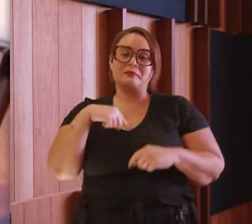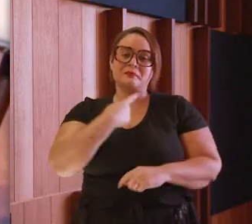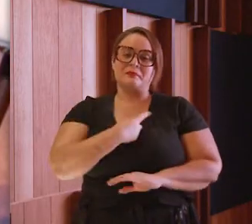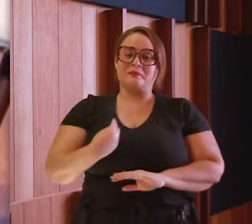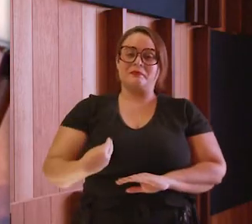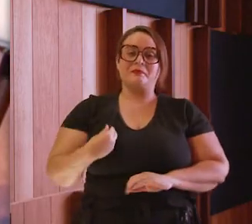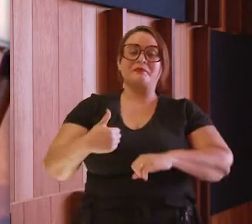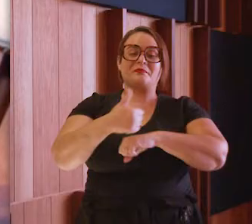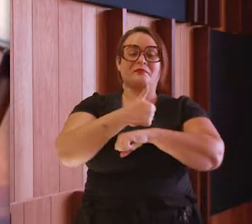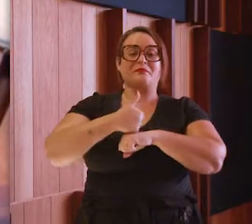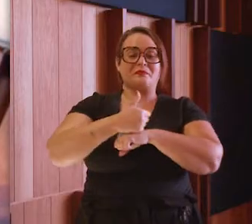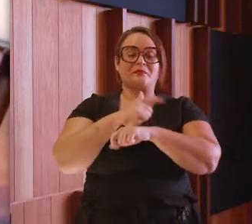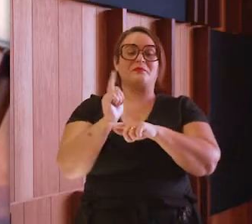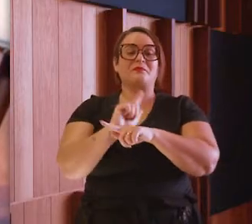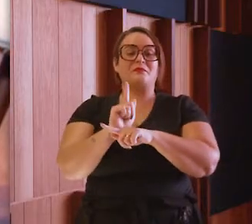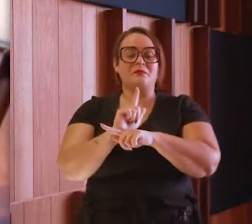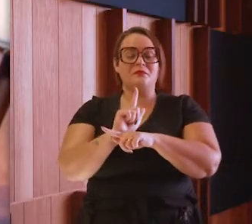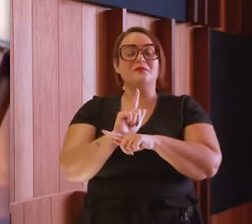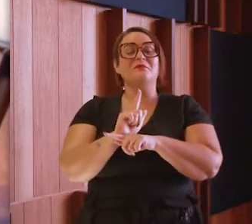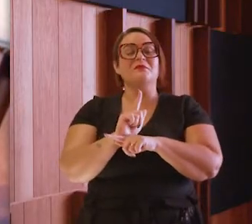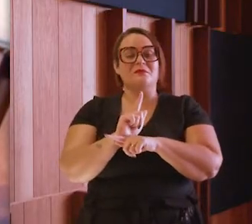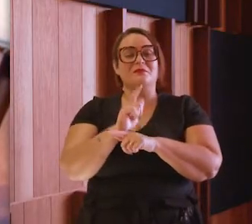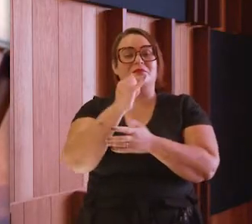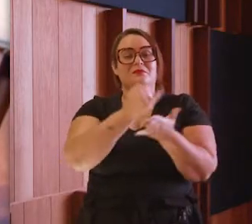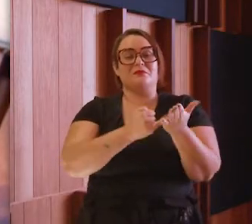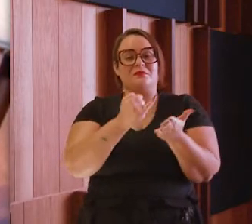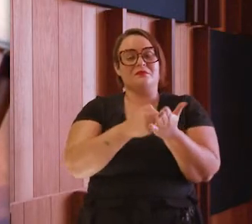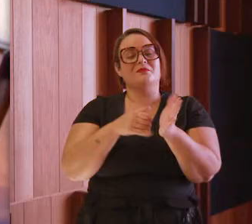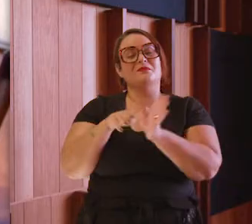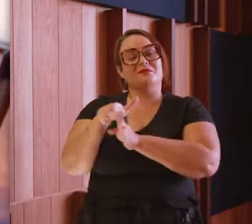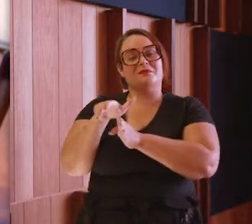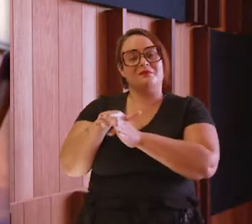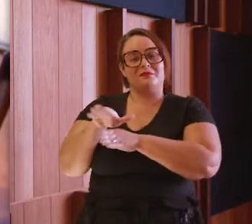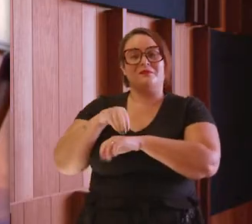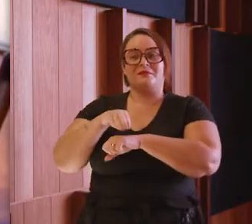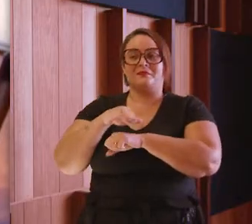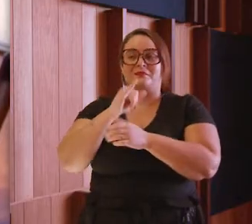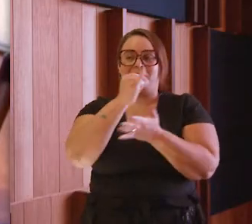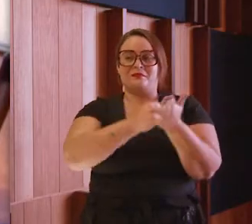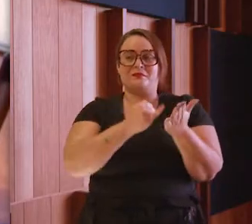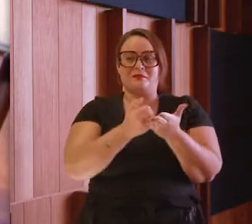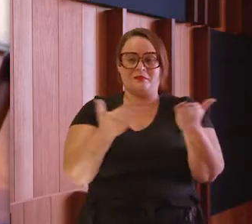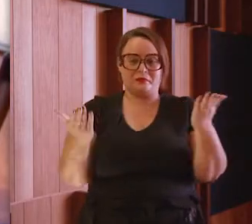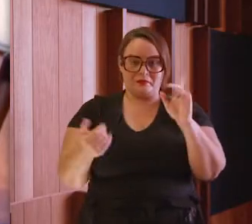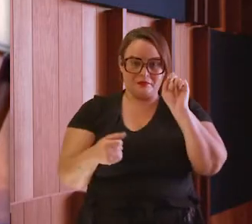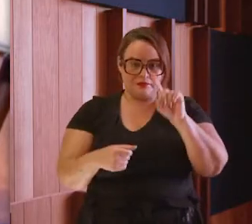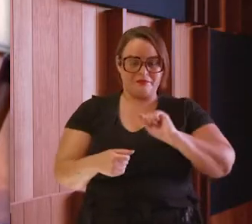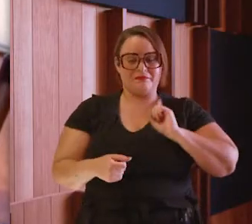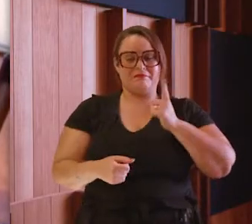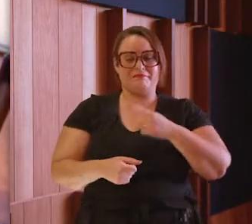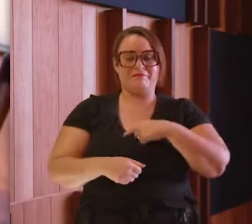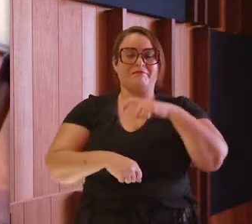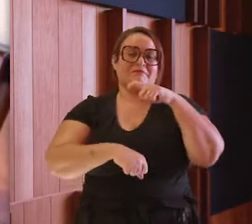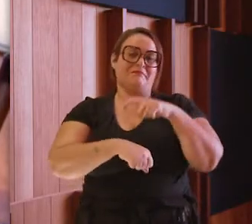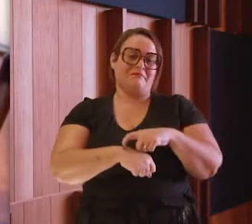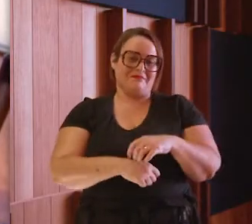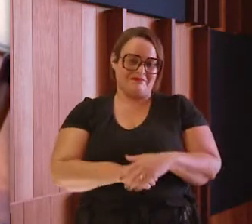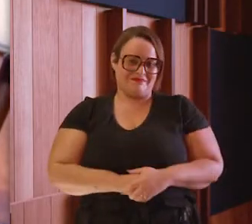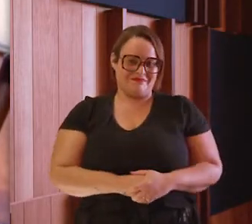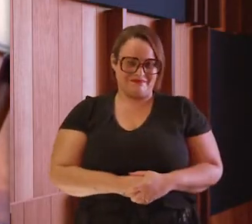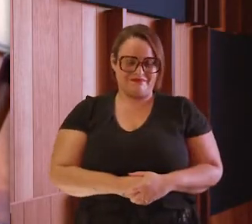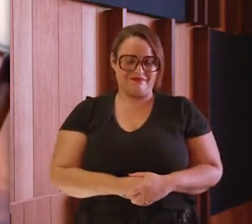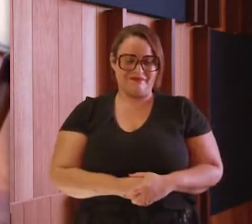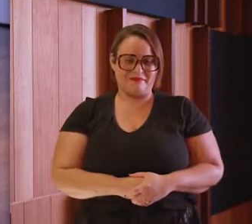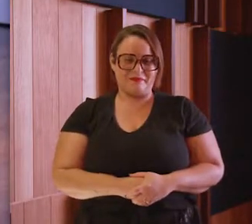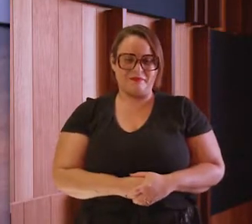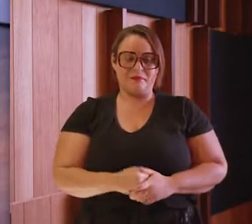de gestores tributários, consultores tributários. Esse é o nosso momento, pessoal. Em